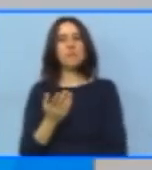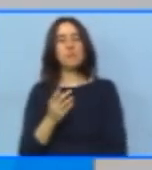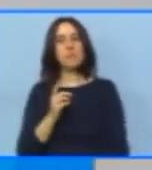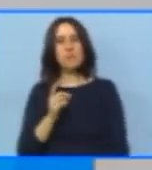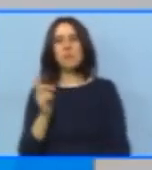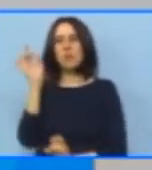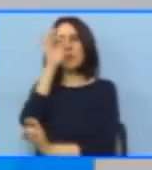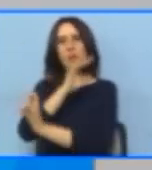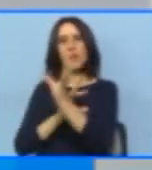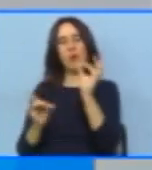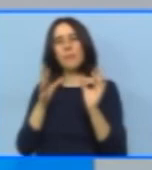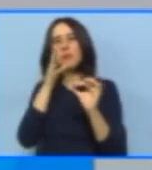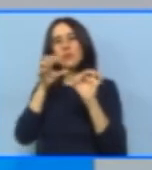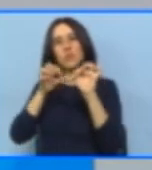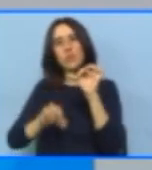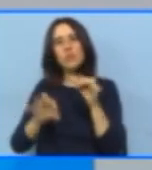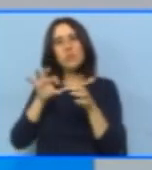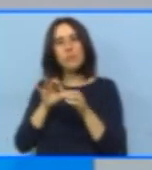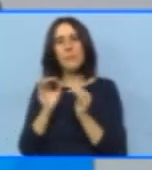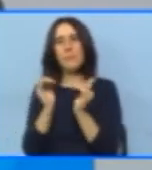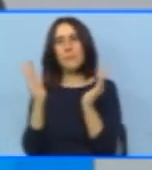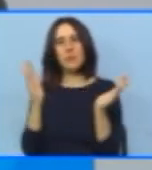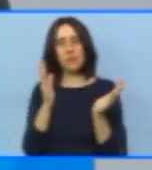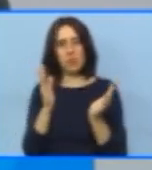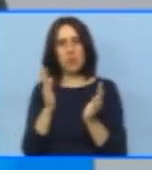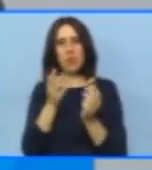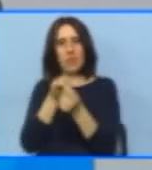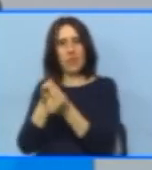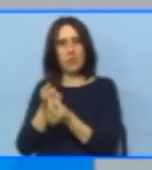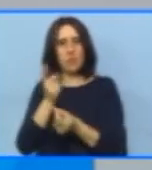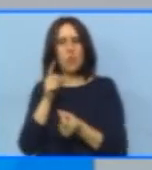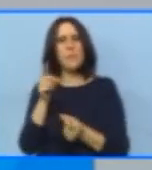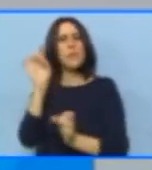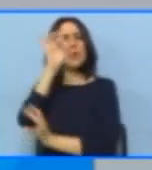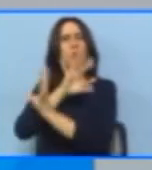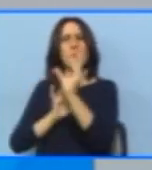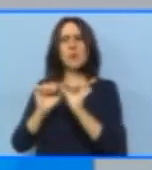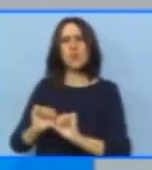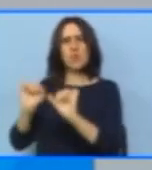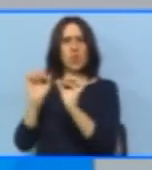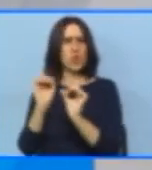aplica à Europa o discurso das periferias. E parece-me que ele não está a rejeitar a Europa, não é isso que acontece.